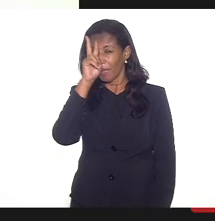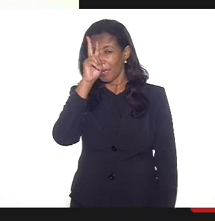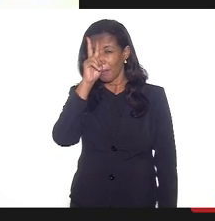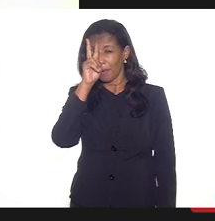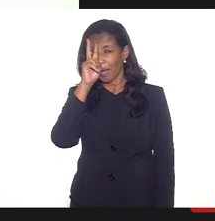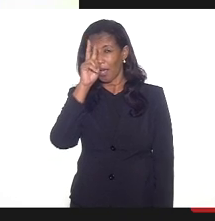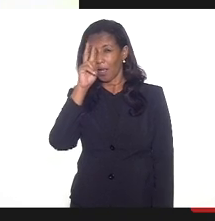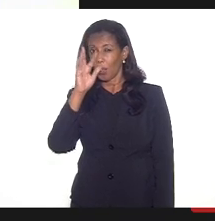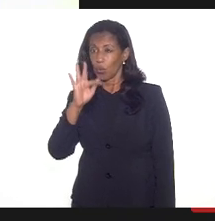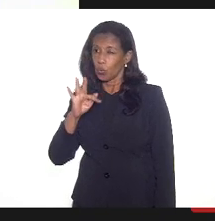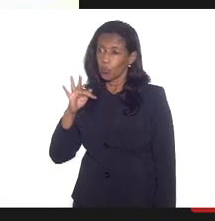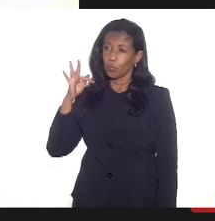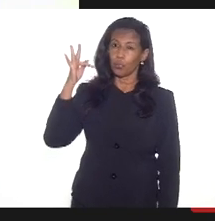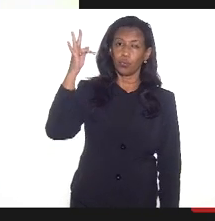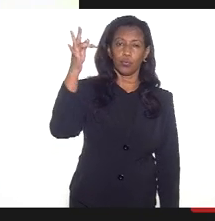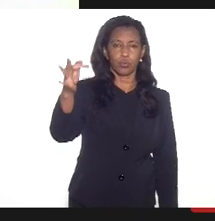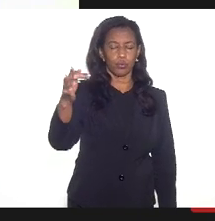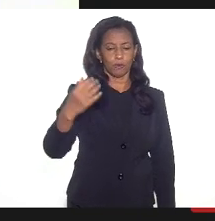futuro.